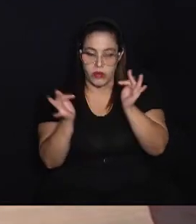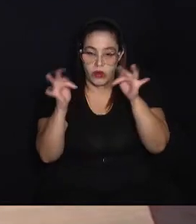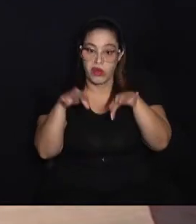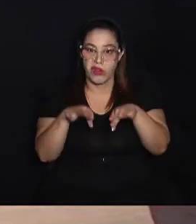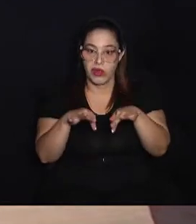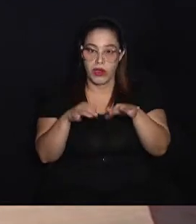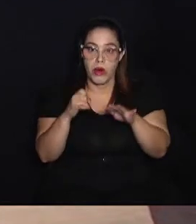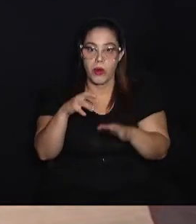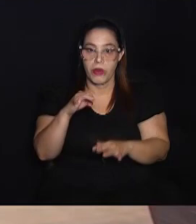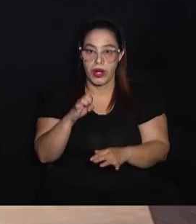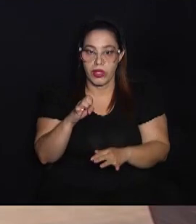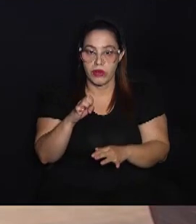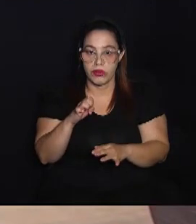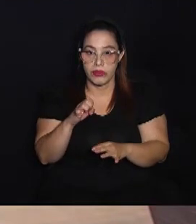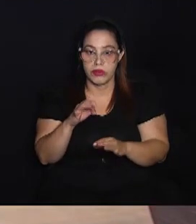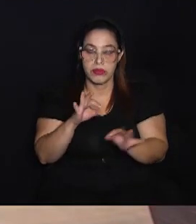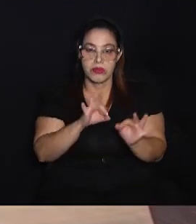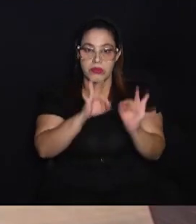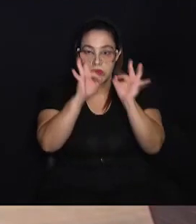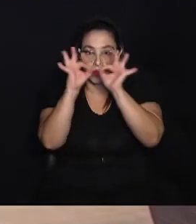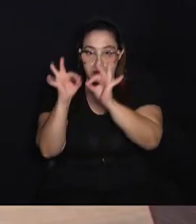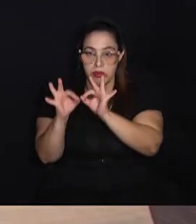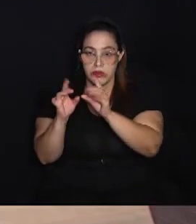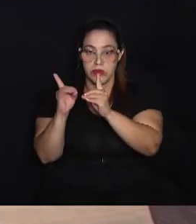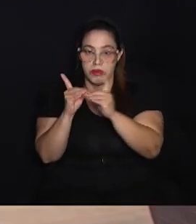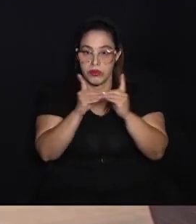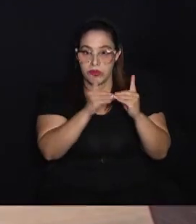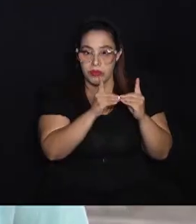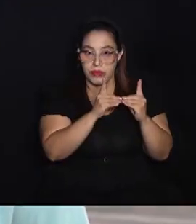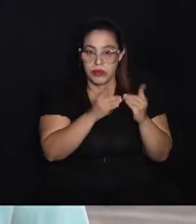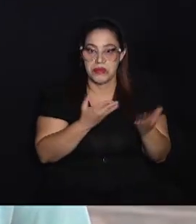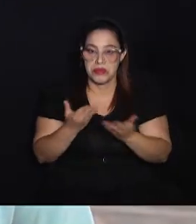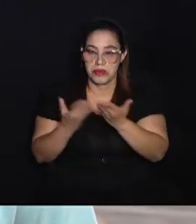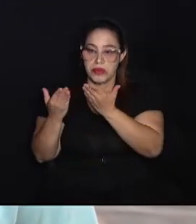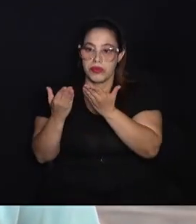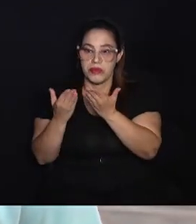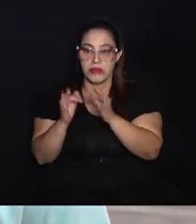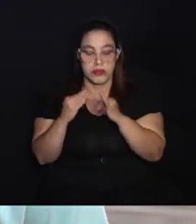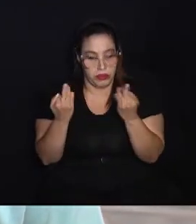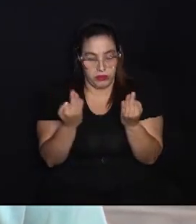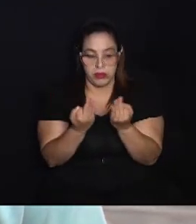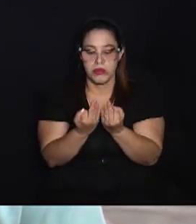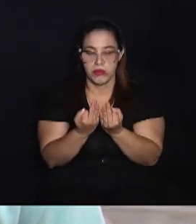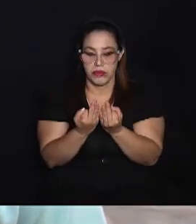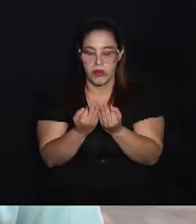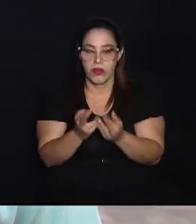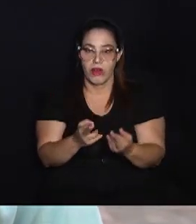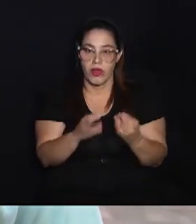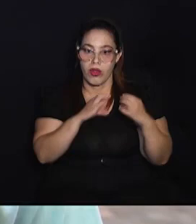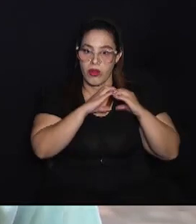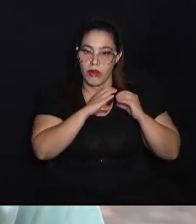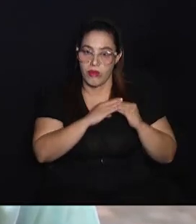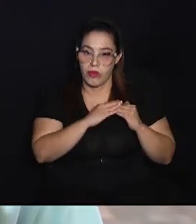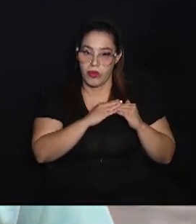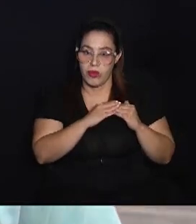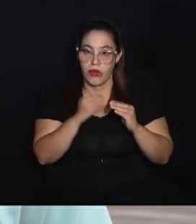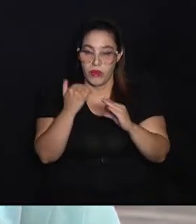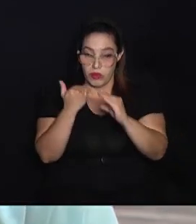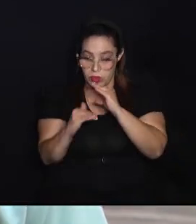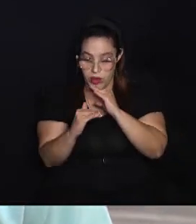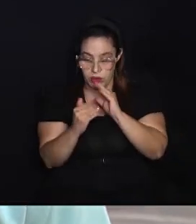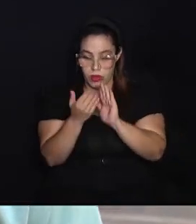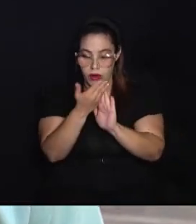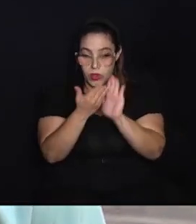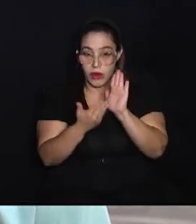o pré-cadastro para acompanhar o atendimento do processo. A família, os responsáveis, vão cadastrar um e-mail e nesse e-mail